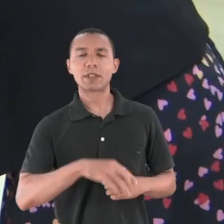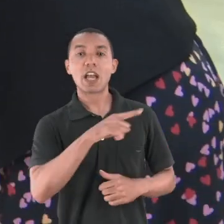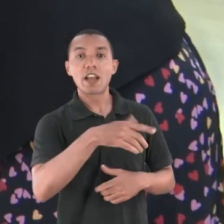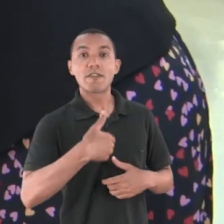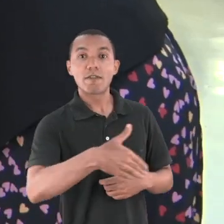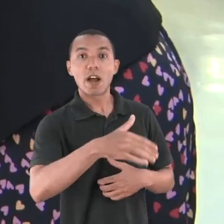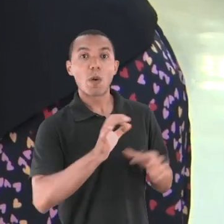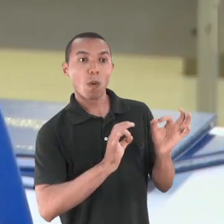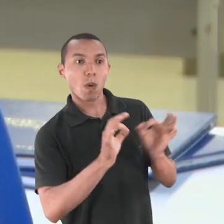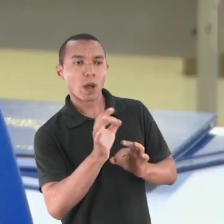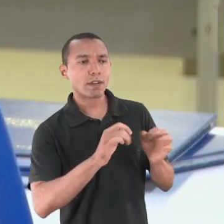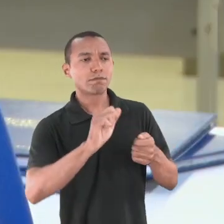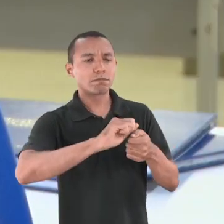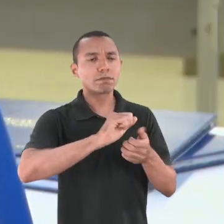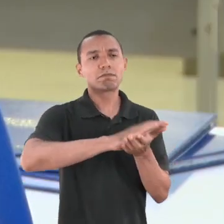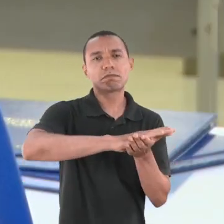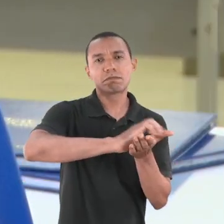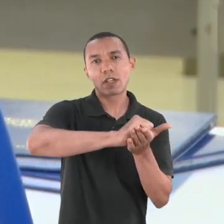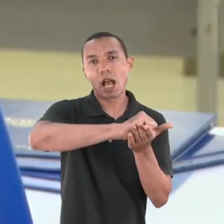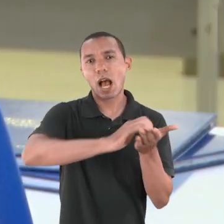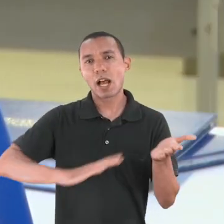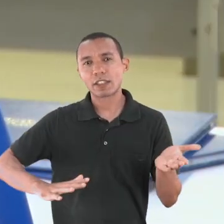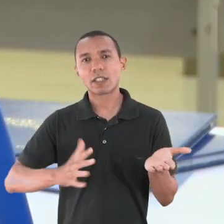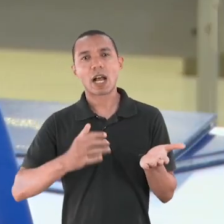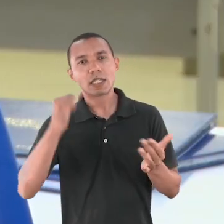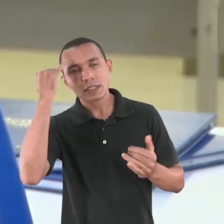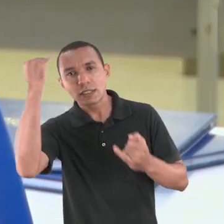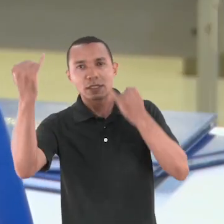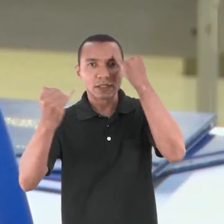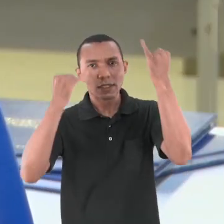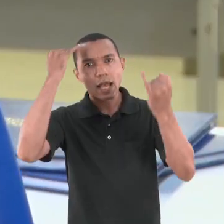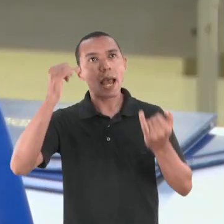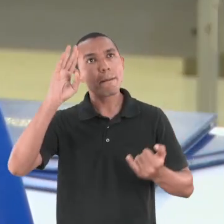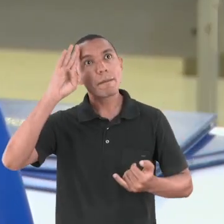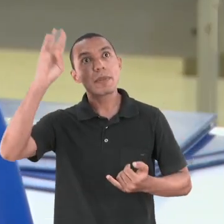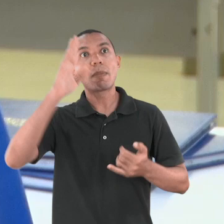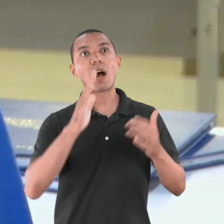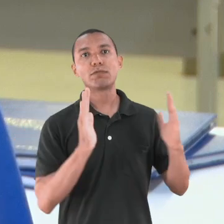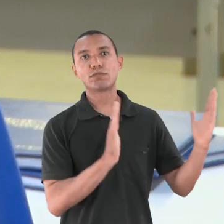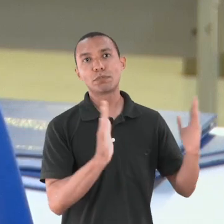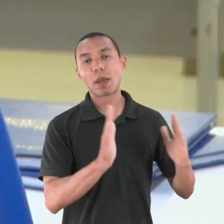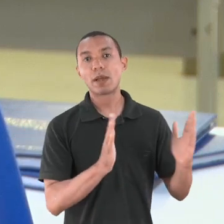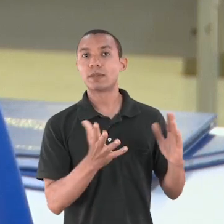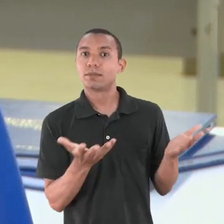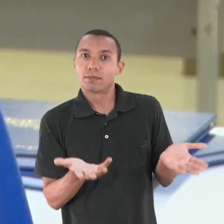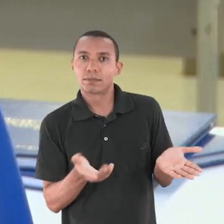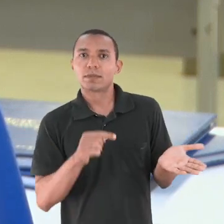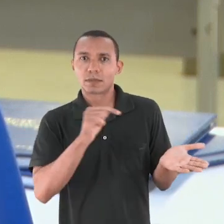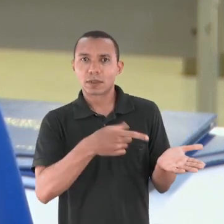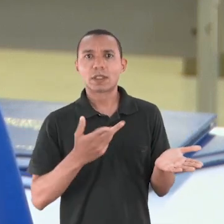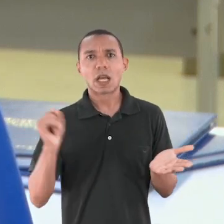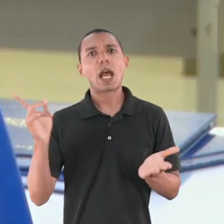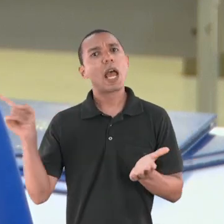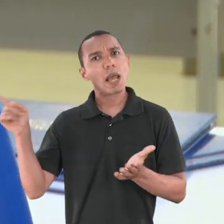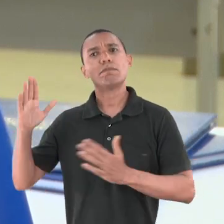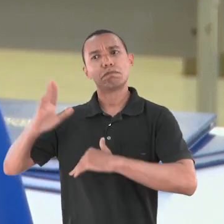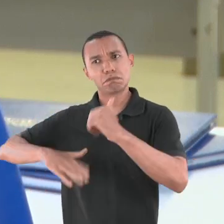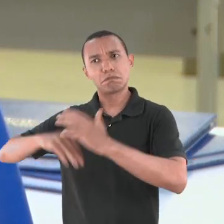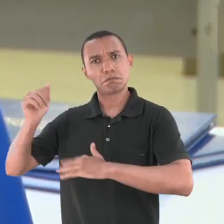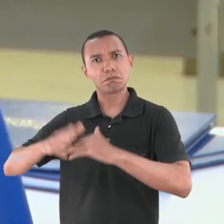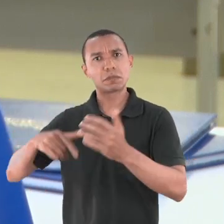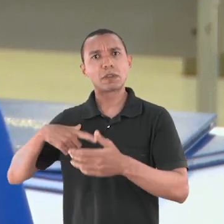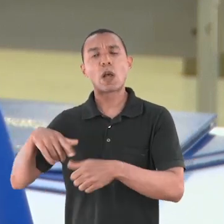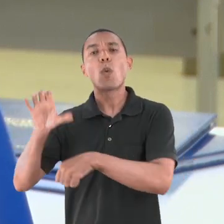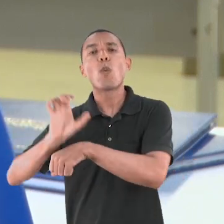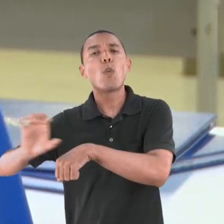a criança. Então em cada fase ele vai desenvolver ali as atividades, as ideias principais daquela